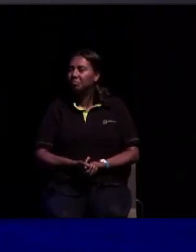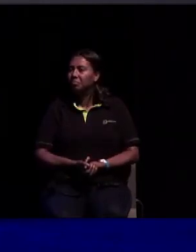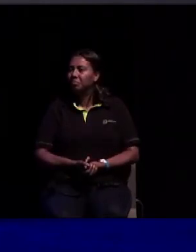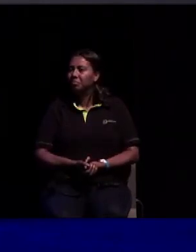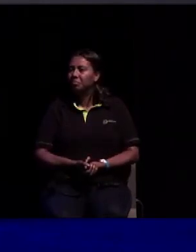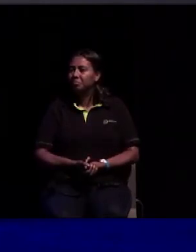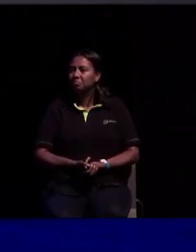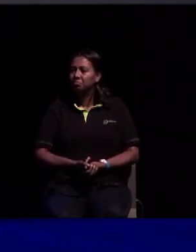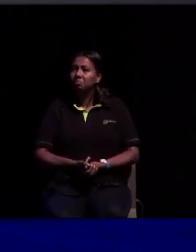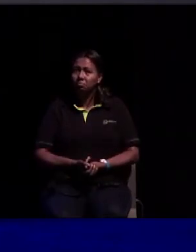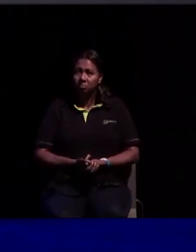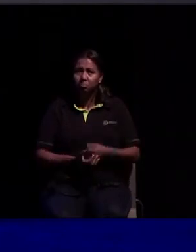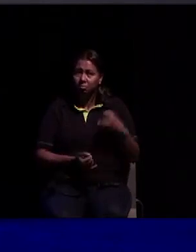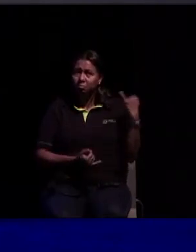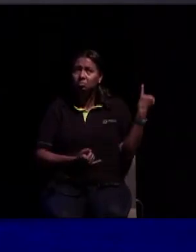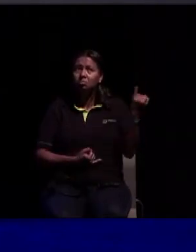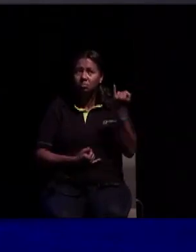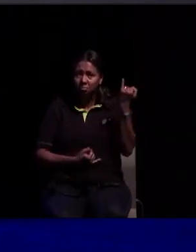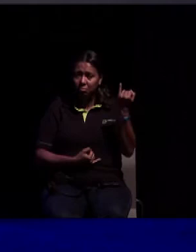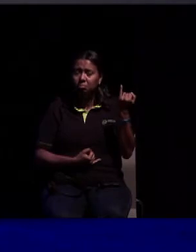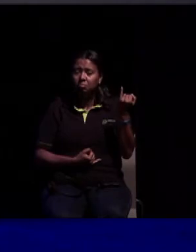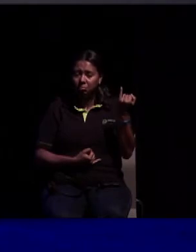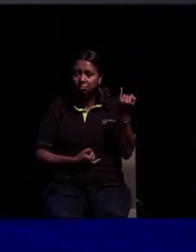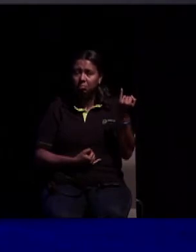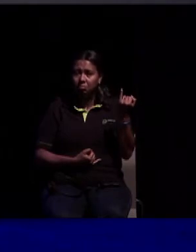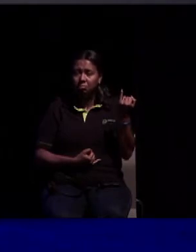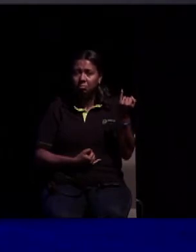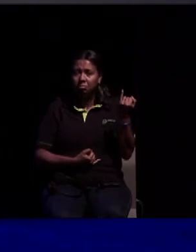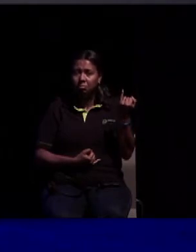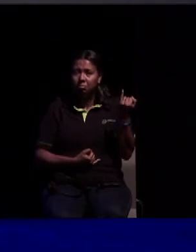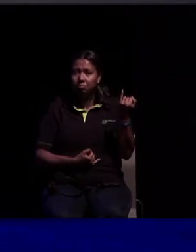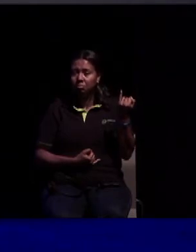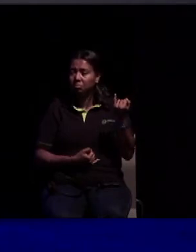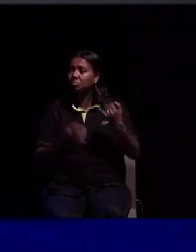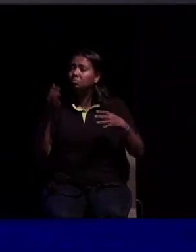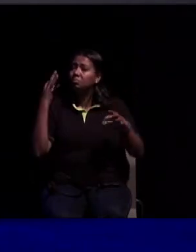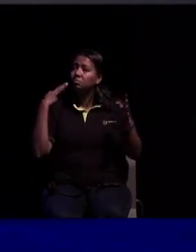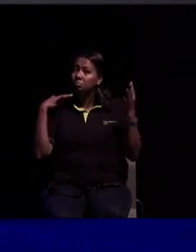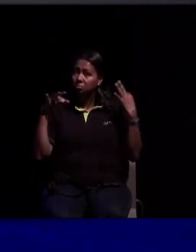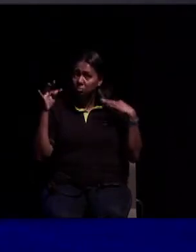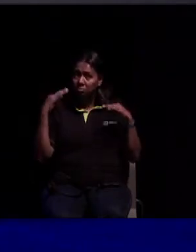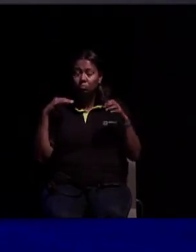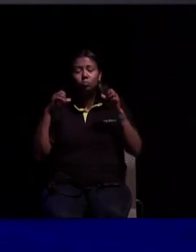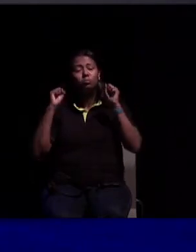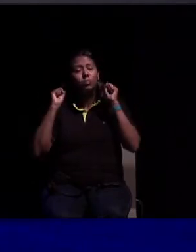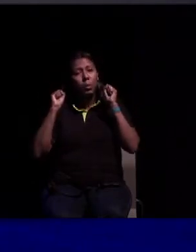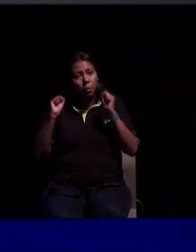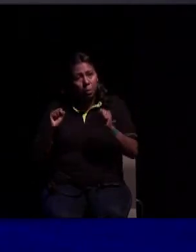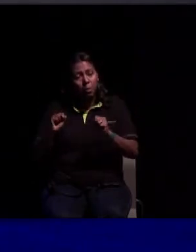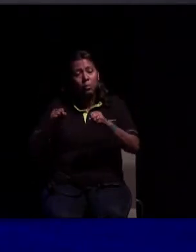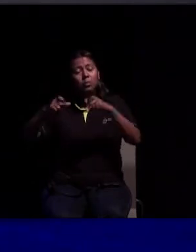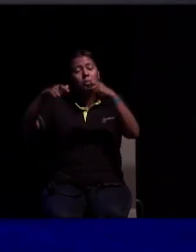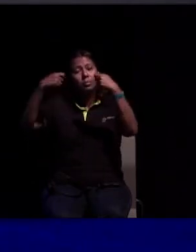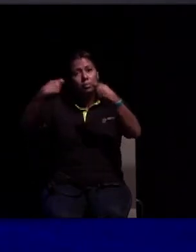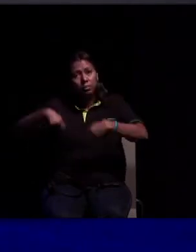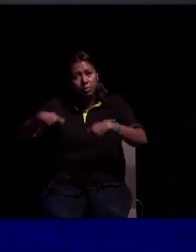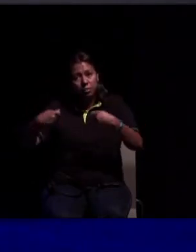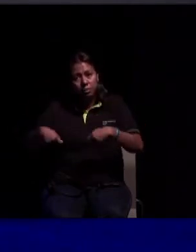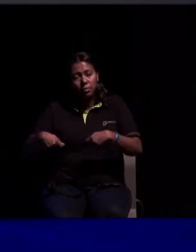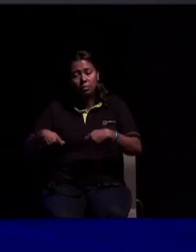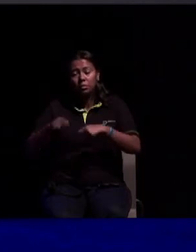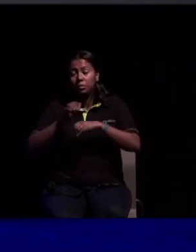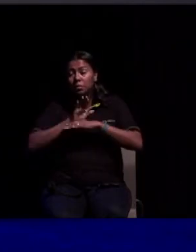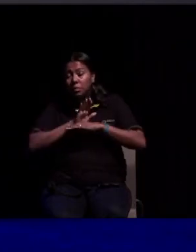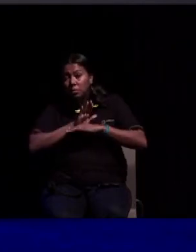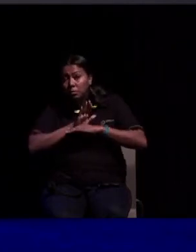Eu acho extremamente importante isso. Ou seja, eu acho que o turismo pode ser e deve ser um instrumento e